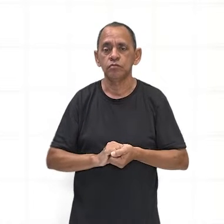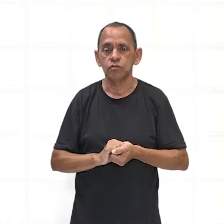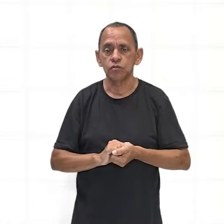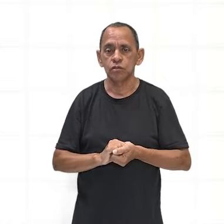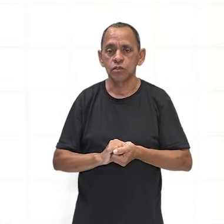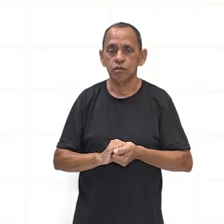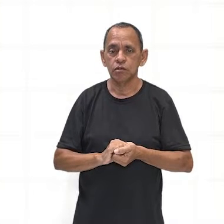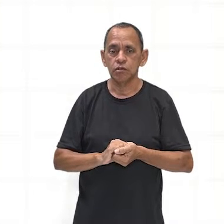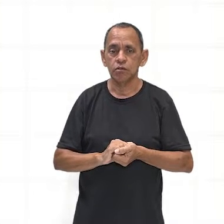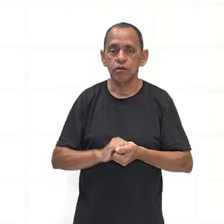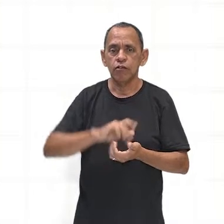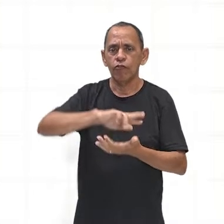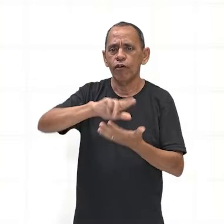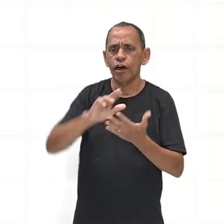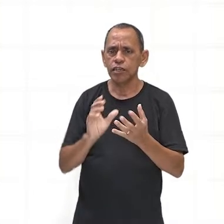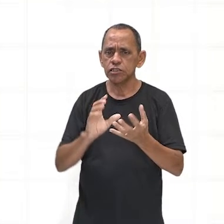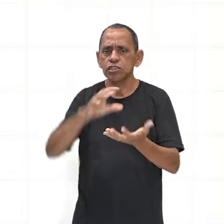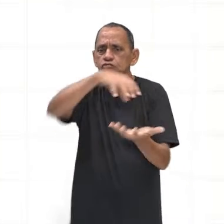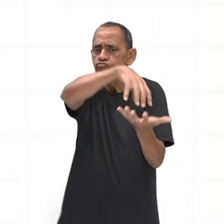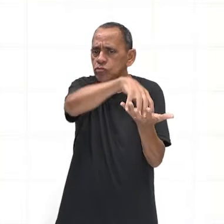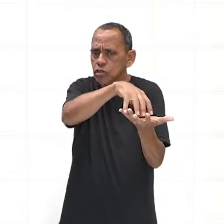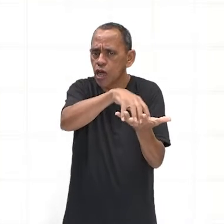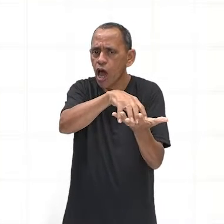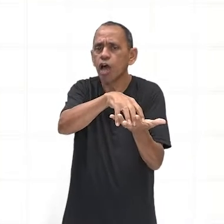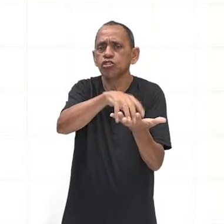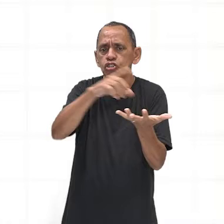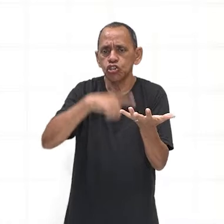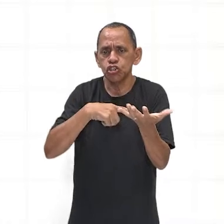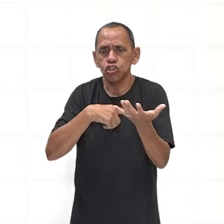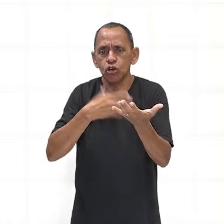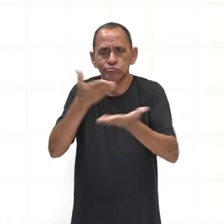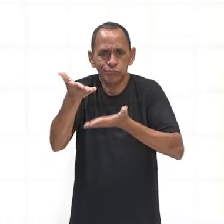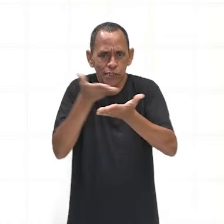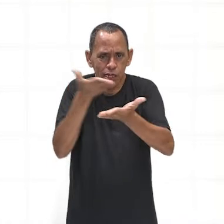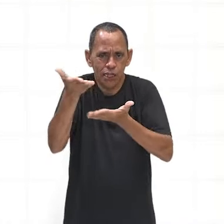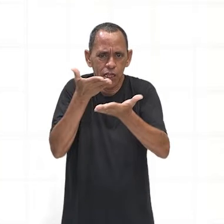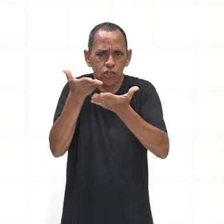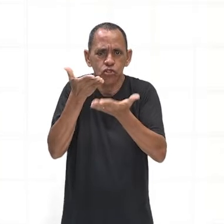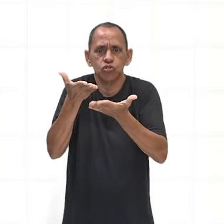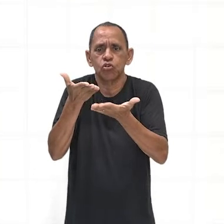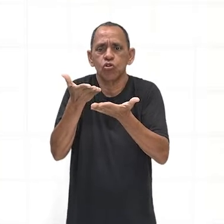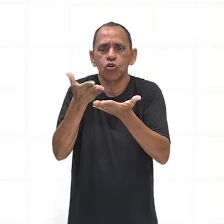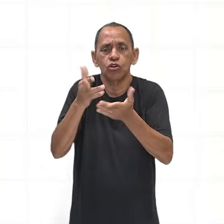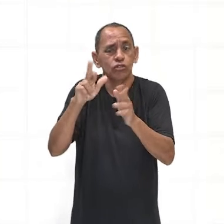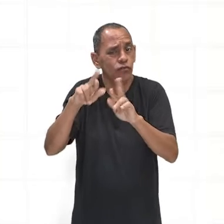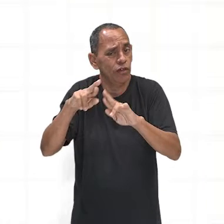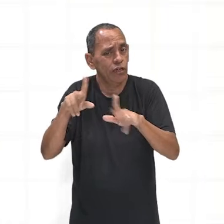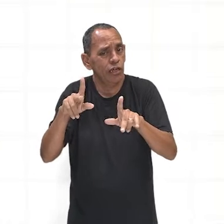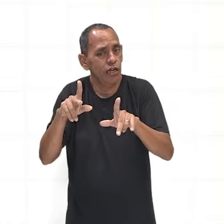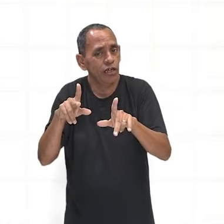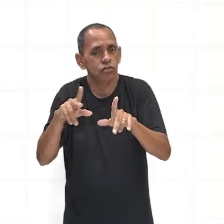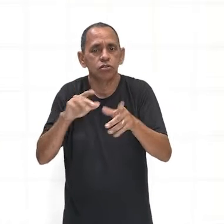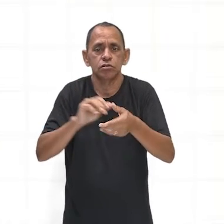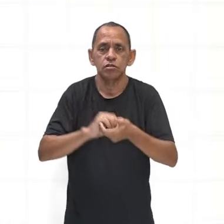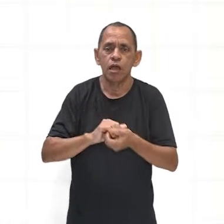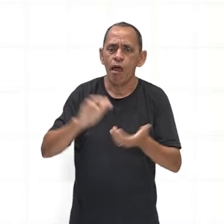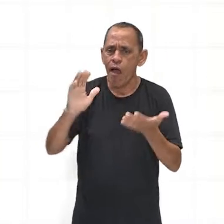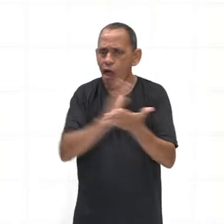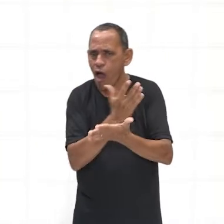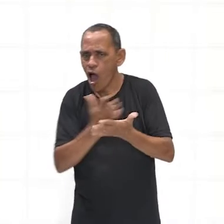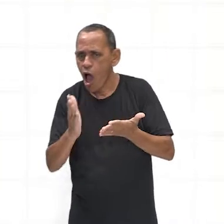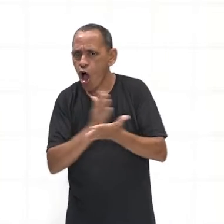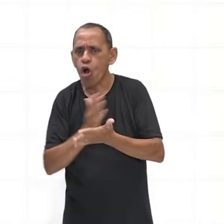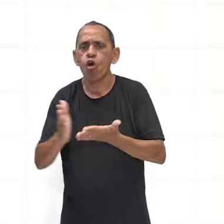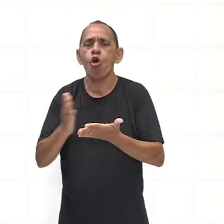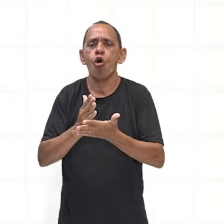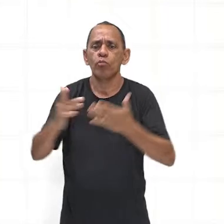cidades e estados diferentes, elas mantinham relações ali bem complexas. Algumas cidades e estados mantinham